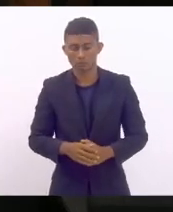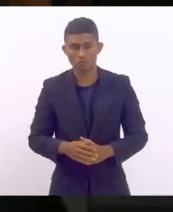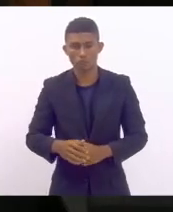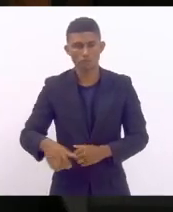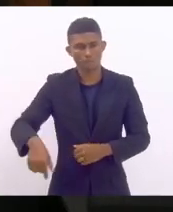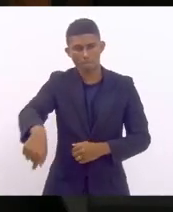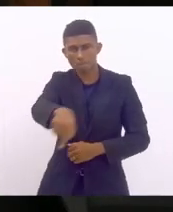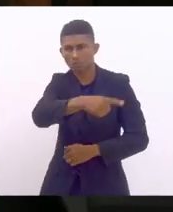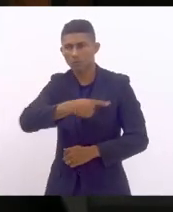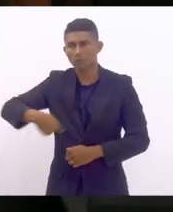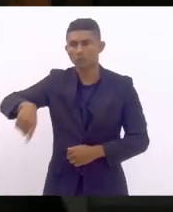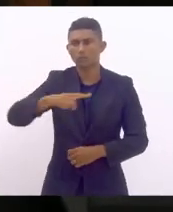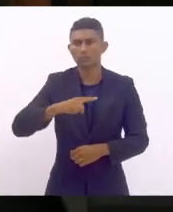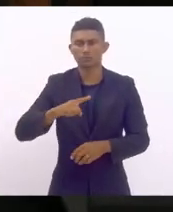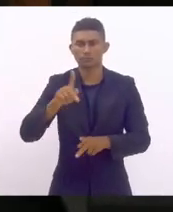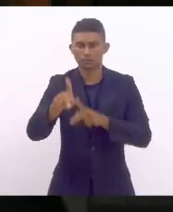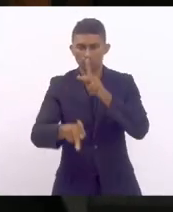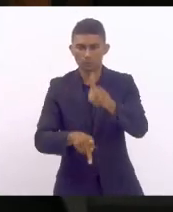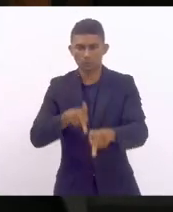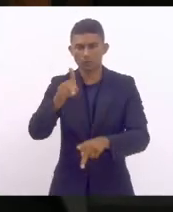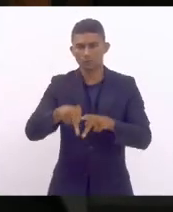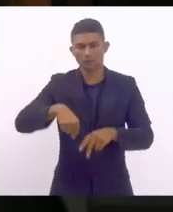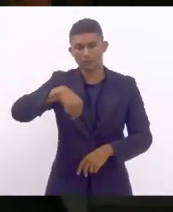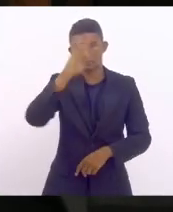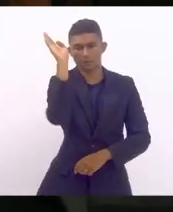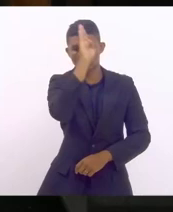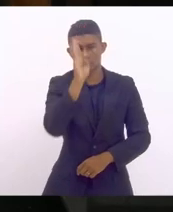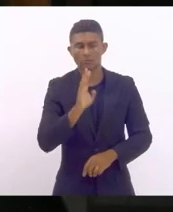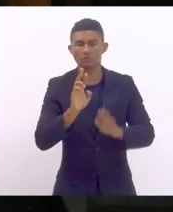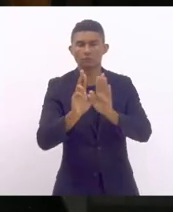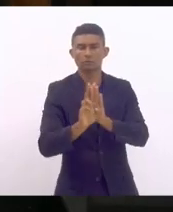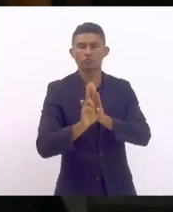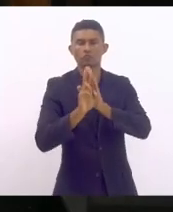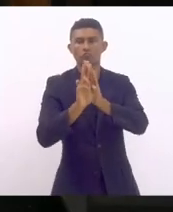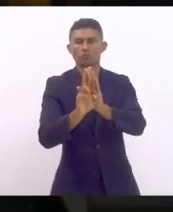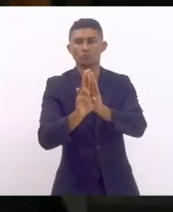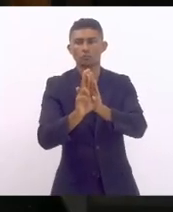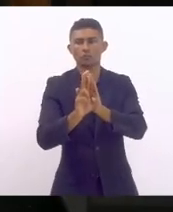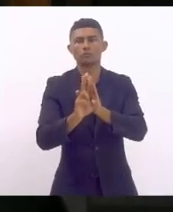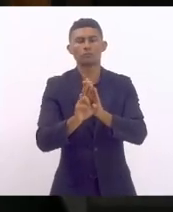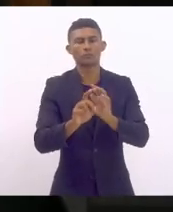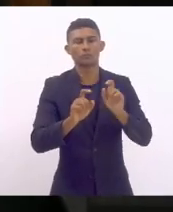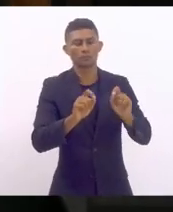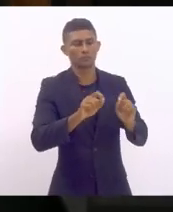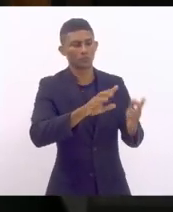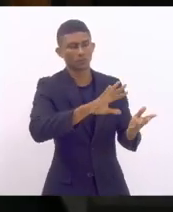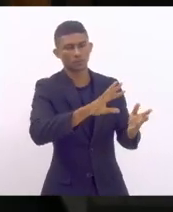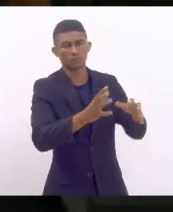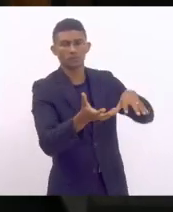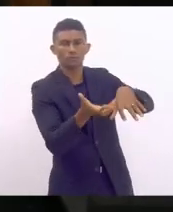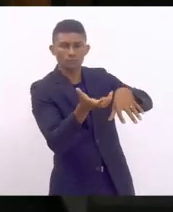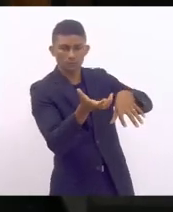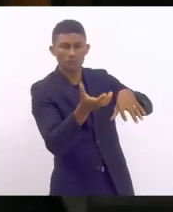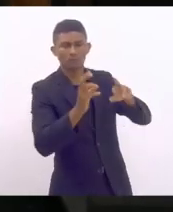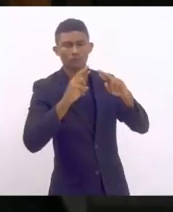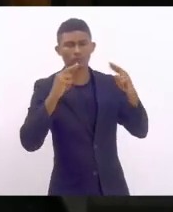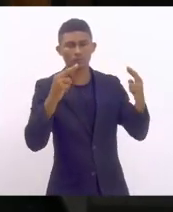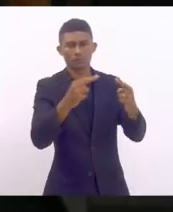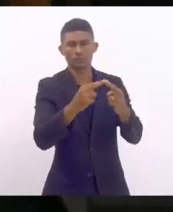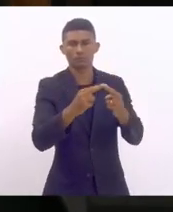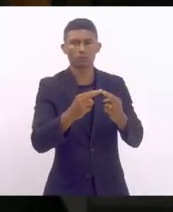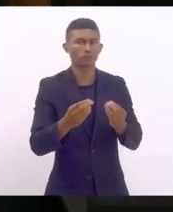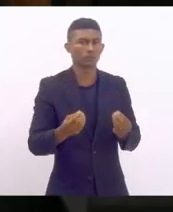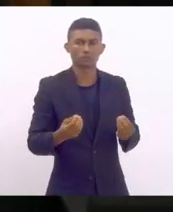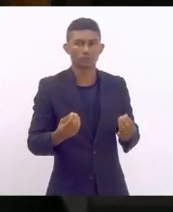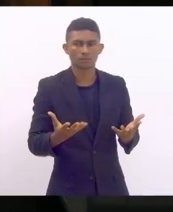representantes do povo brasileiro reunidos em assembleia nacional constituinte para